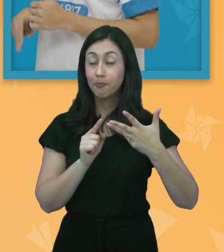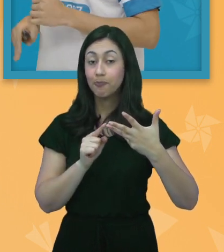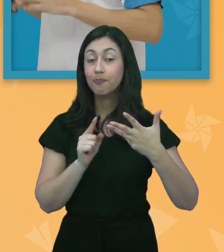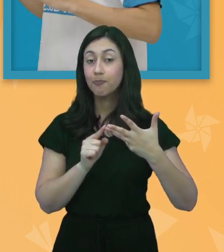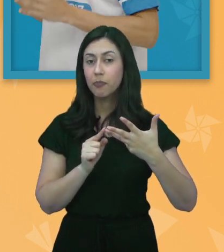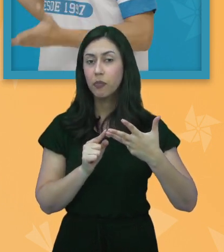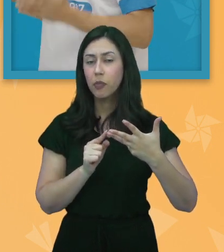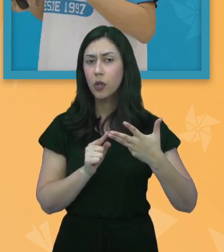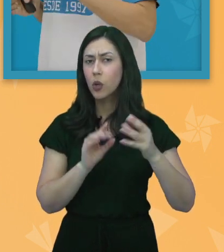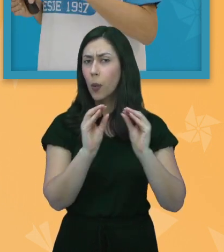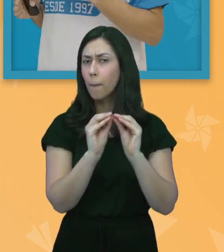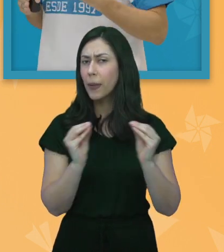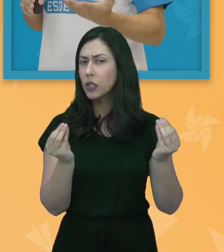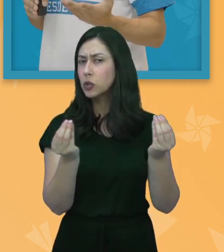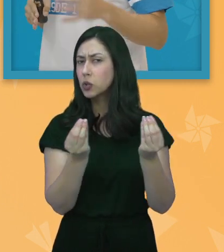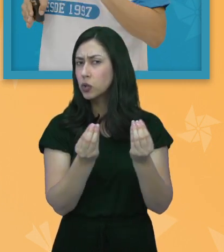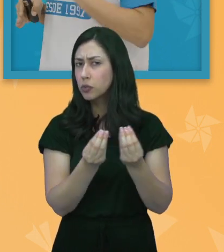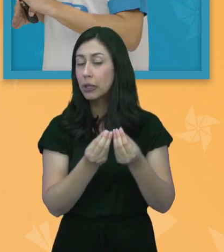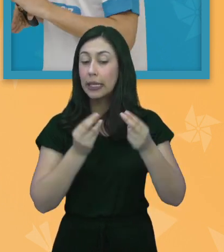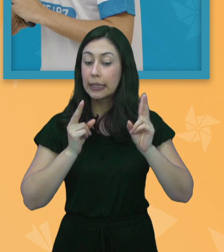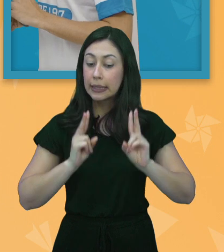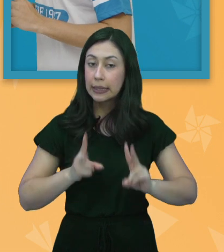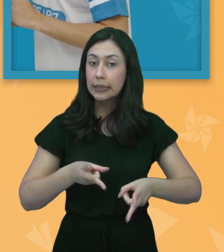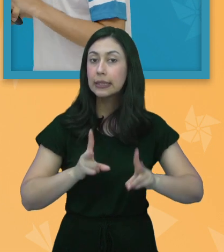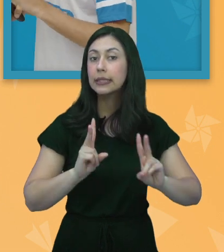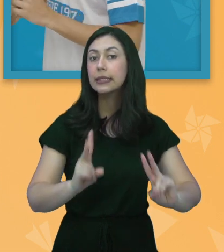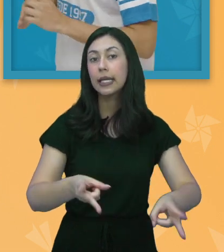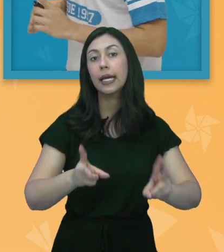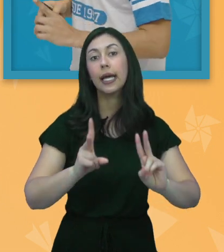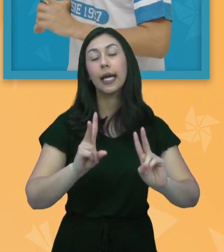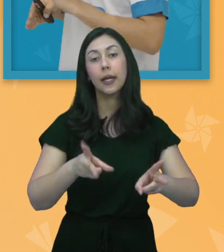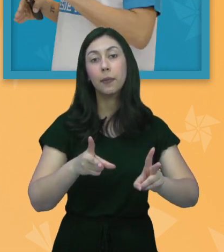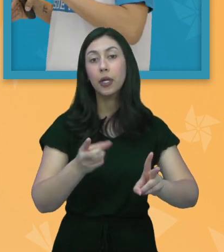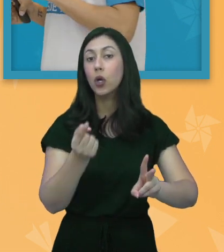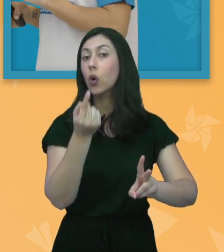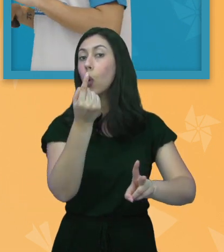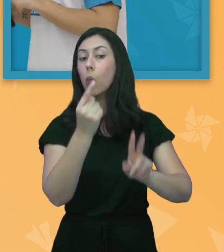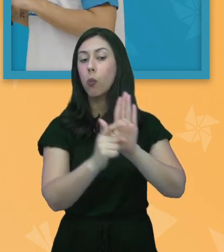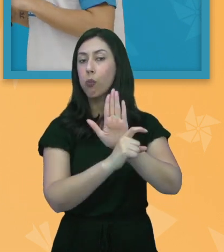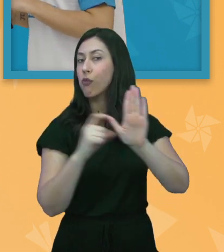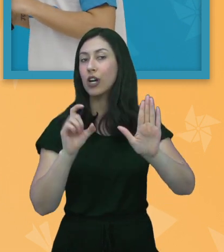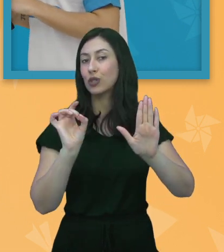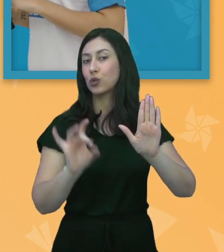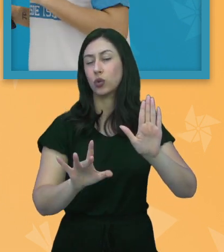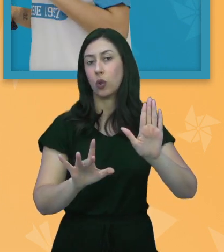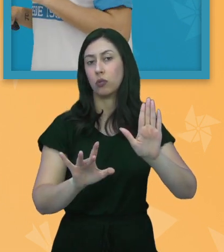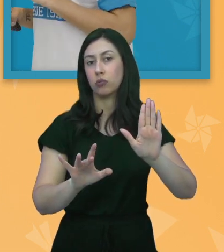E a afirmativa 4, uma substância sempre constituirá um sistema monofásico.